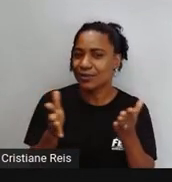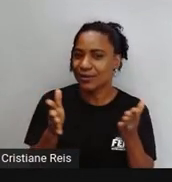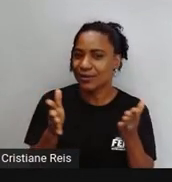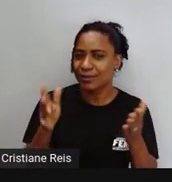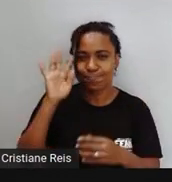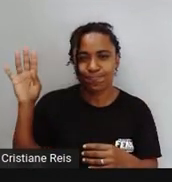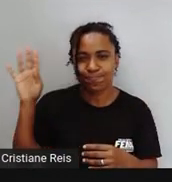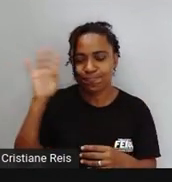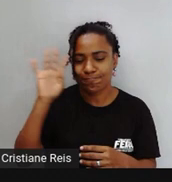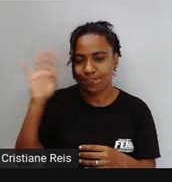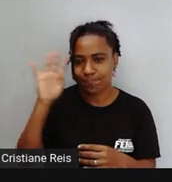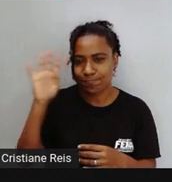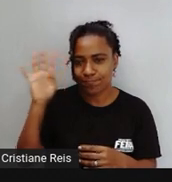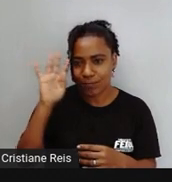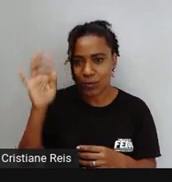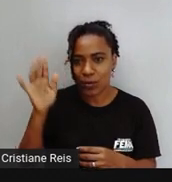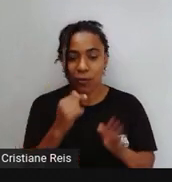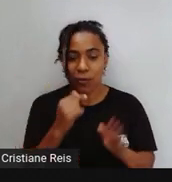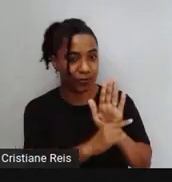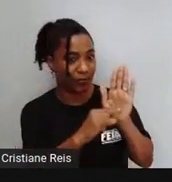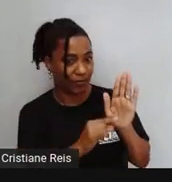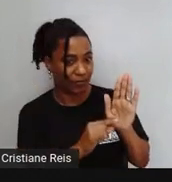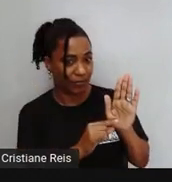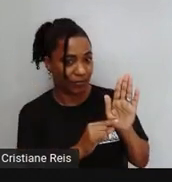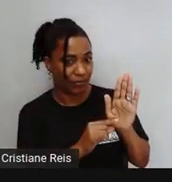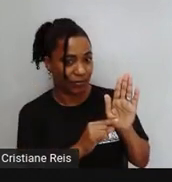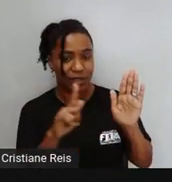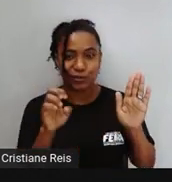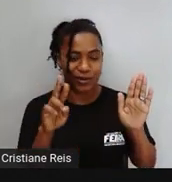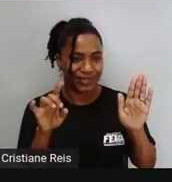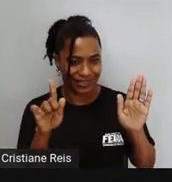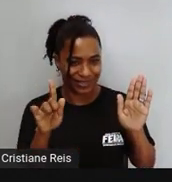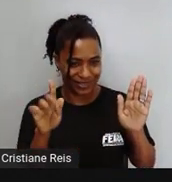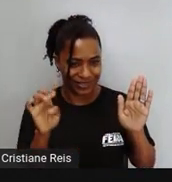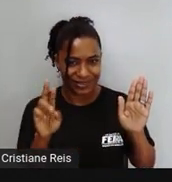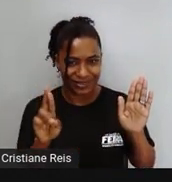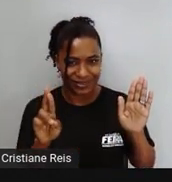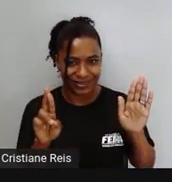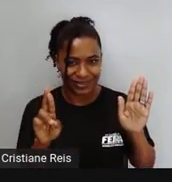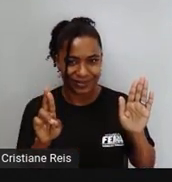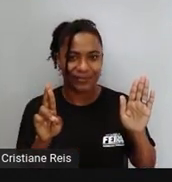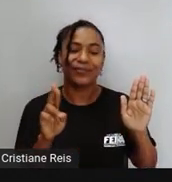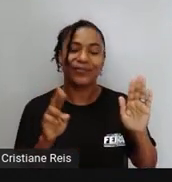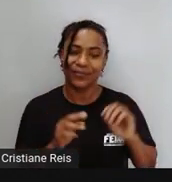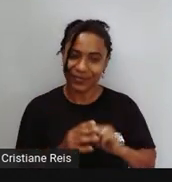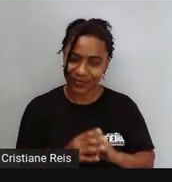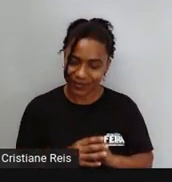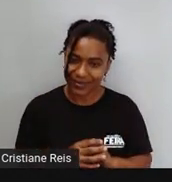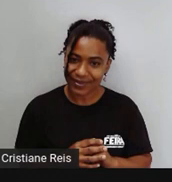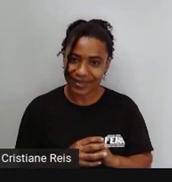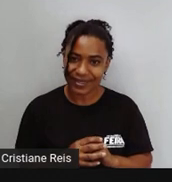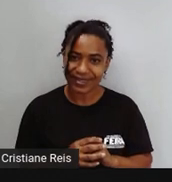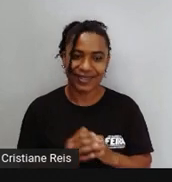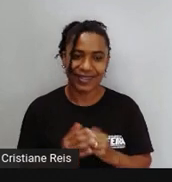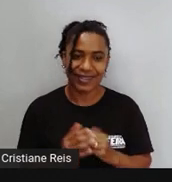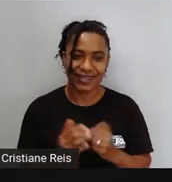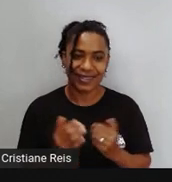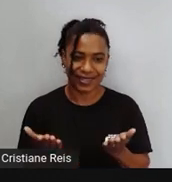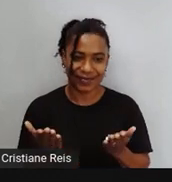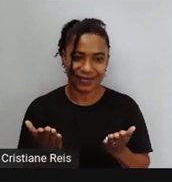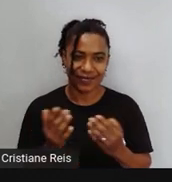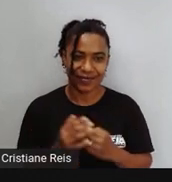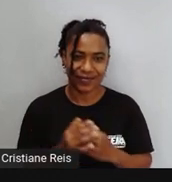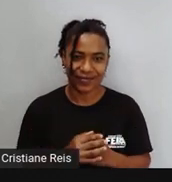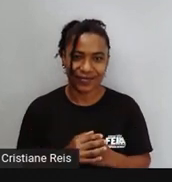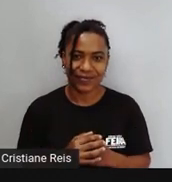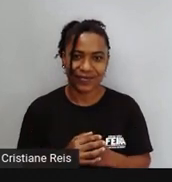frase de George Lorimer. It is good to have money and the things that money can buy. But it's